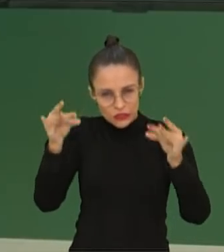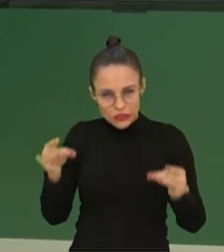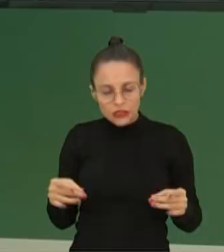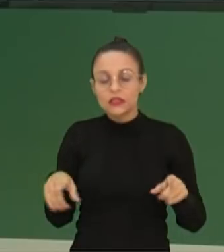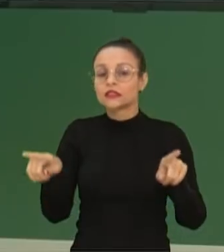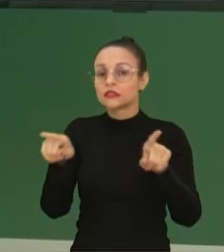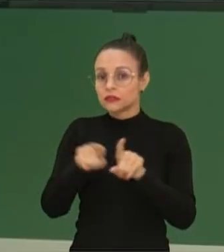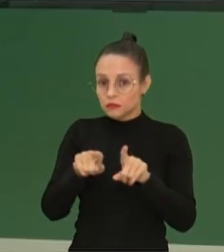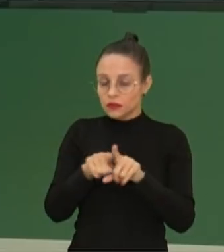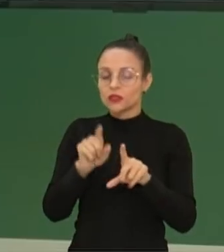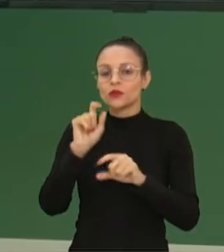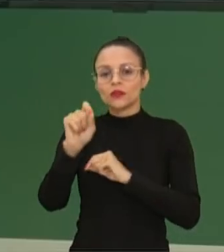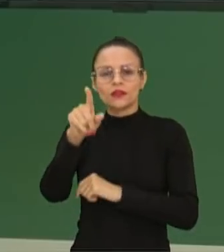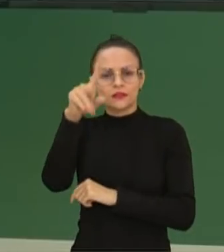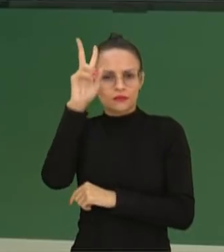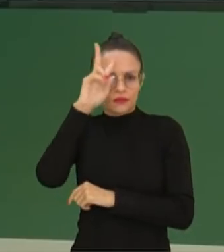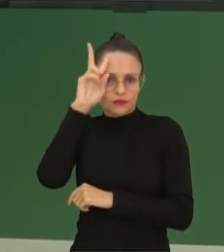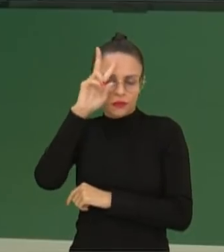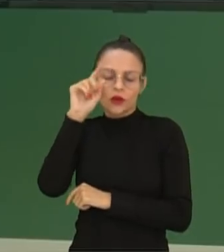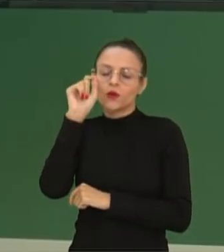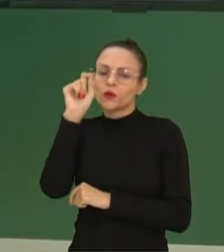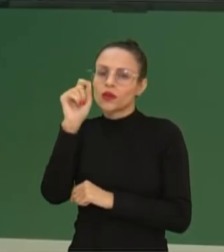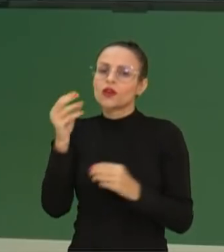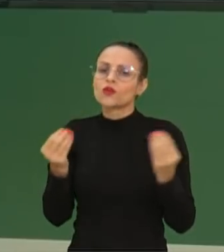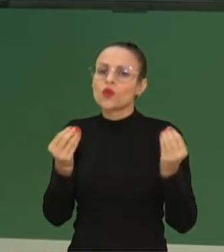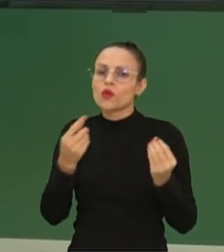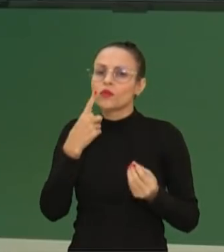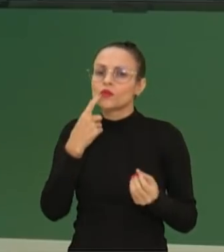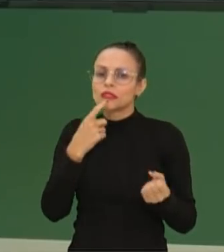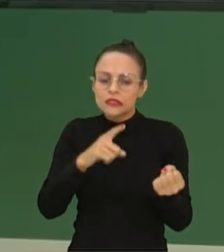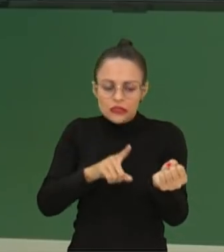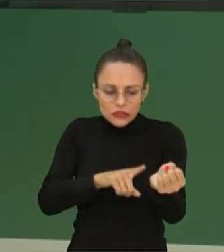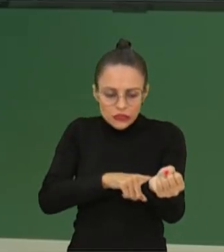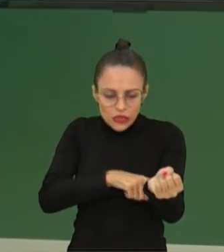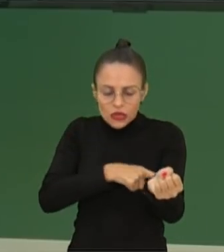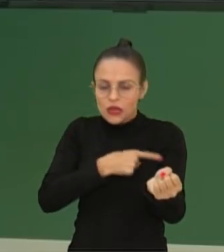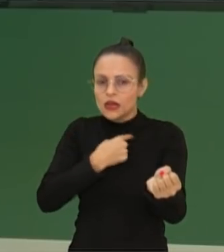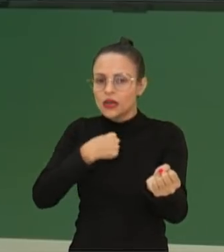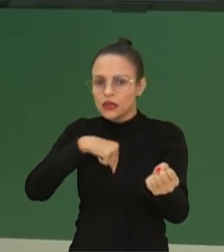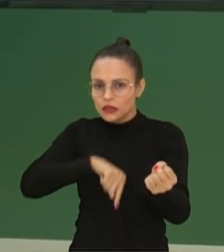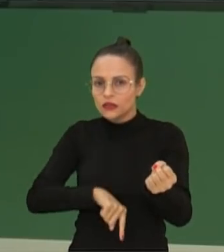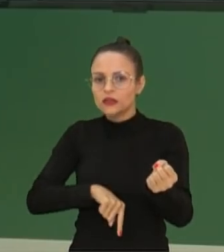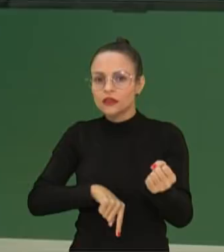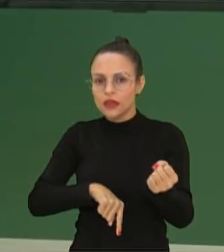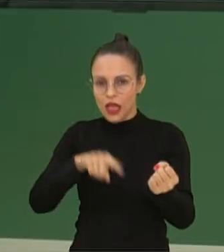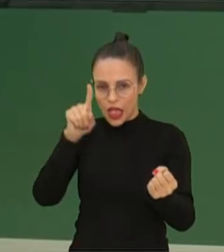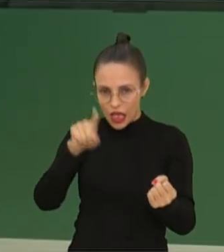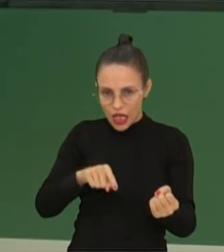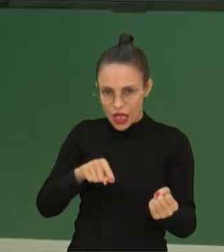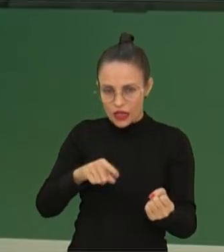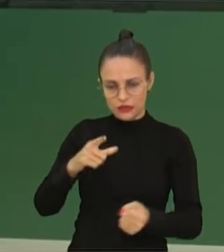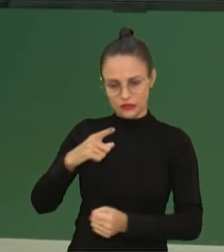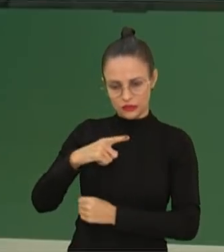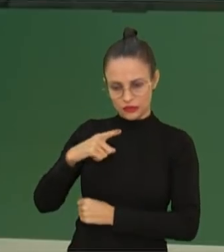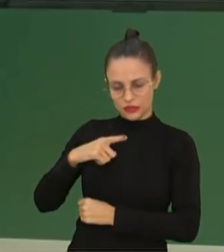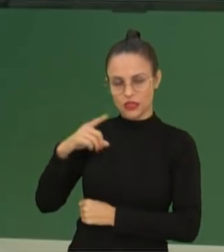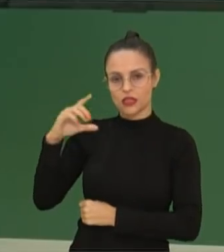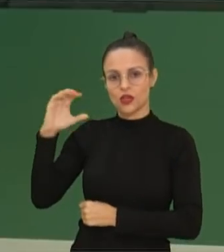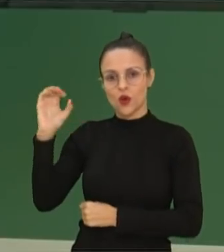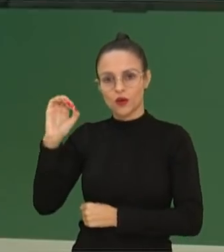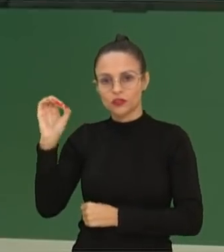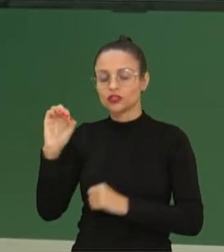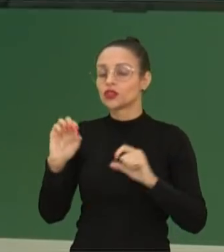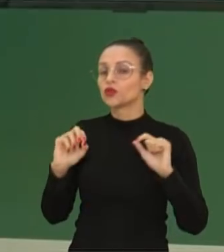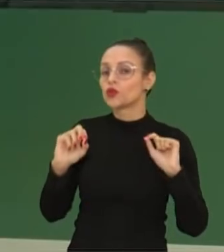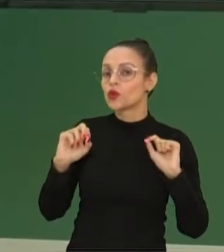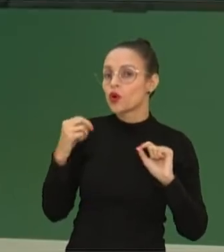E também tenta lembrar como que é o sangue que é transportado dentro deles. Se é sangue rico em gás oxigênio, se